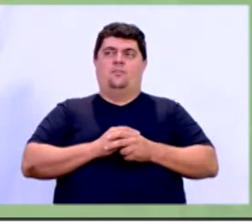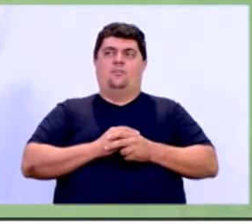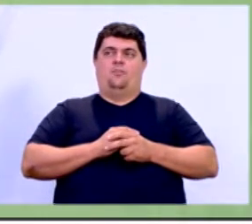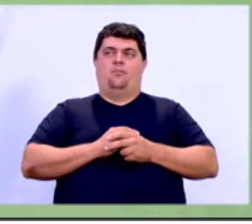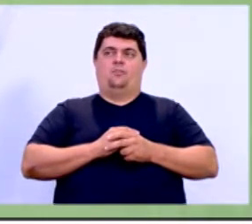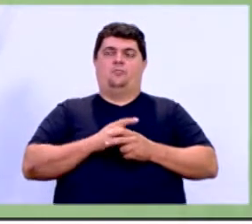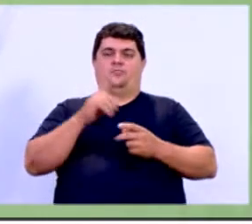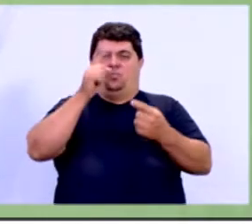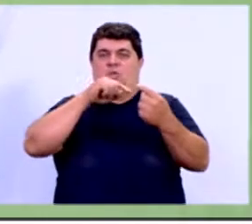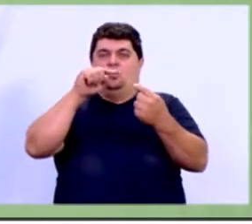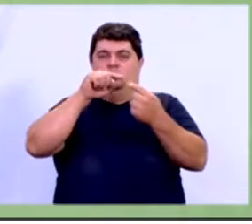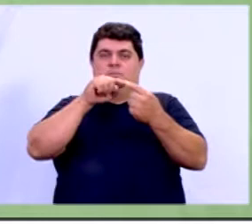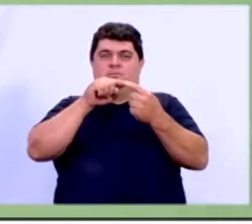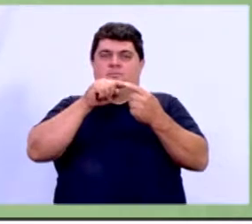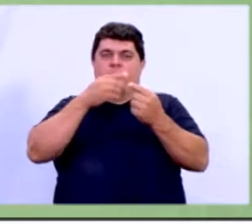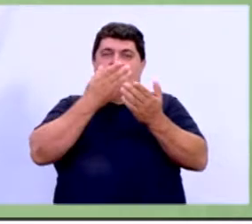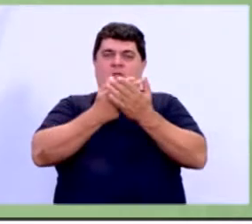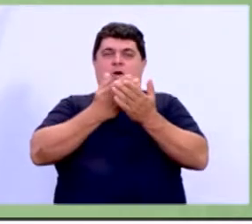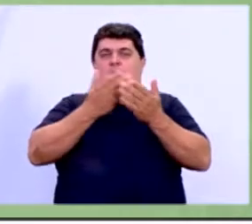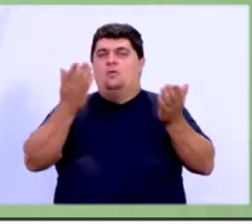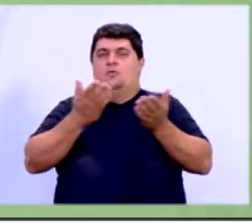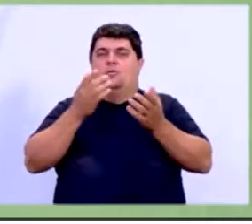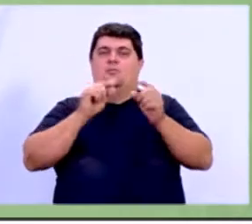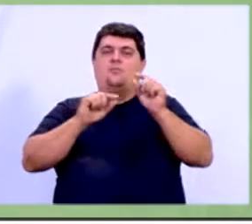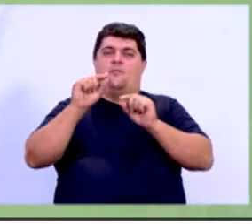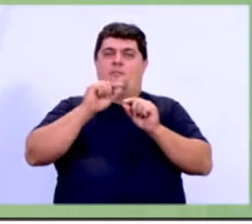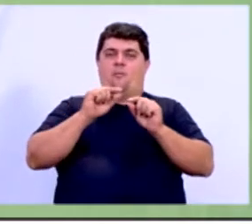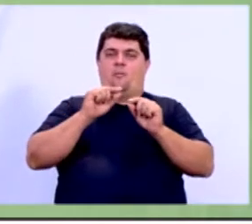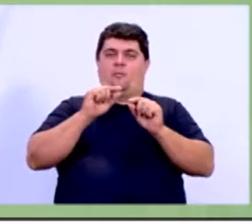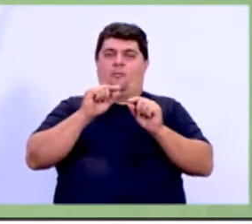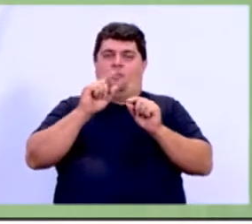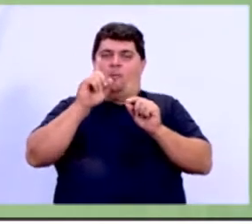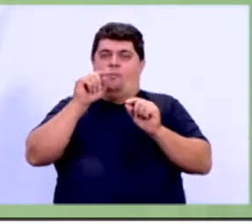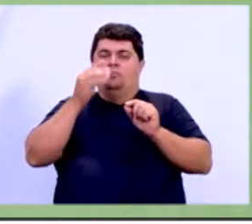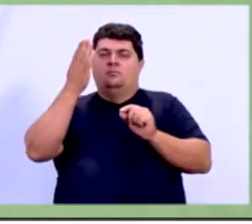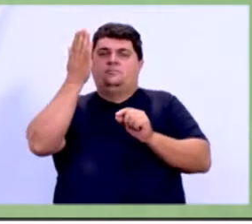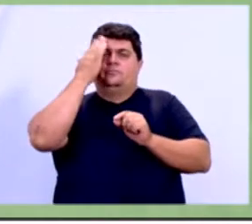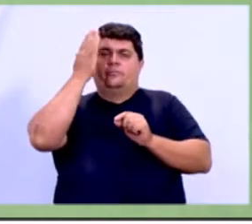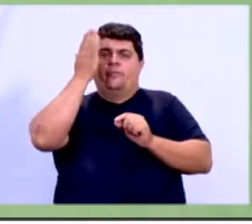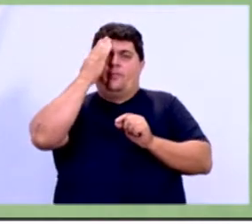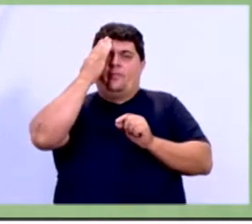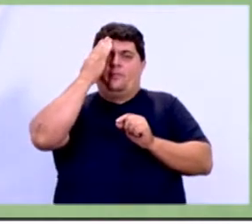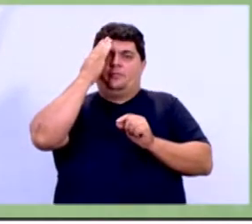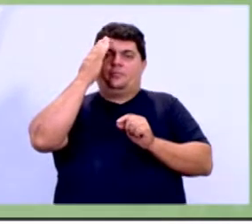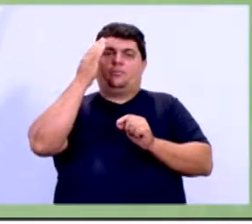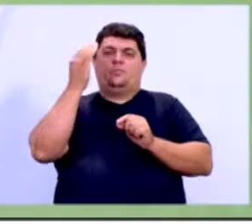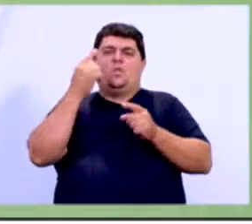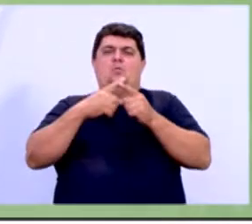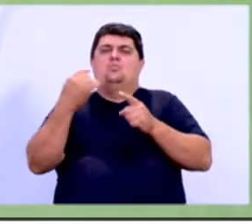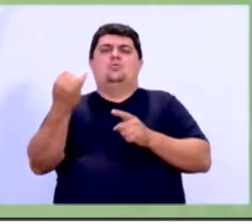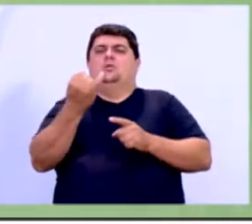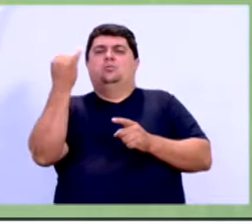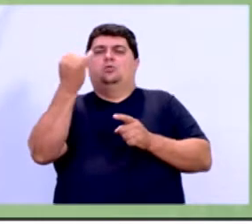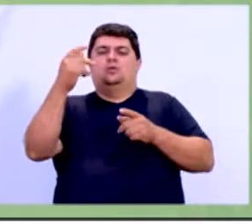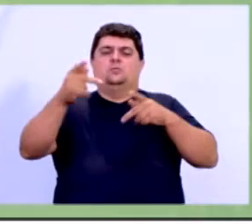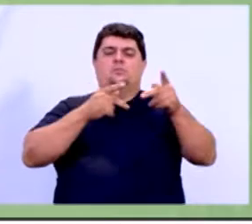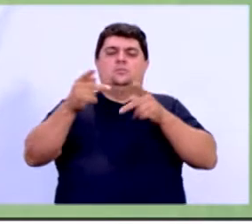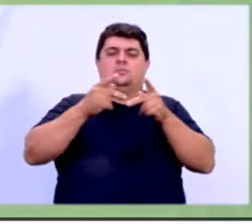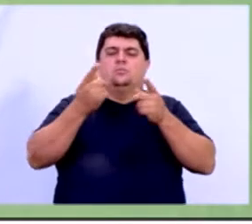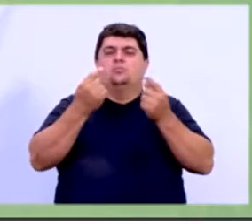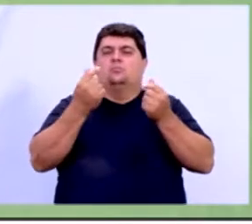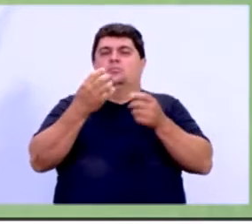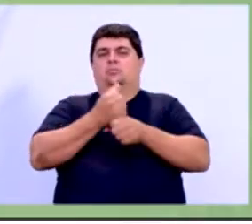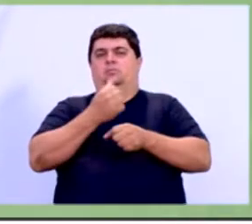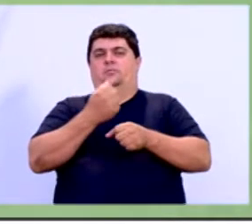O objetivo da nossa teleaula de hoje, né, é compreender a importância do planejamento